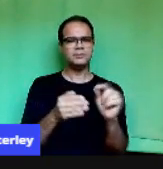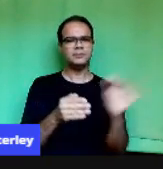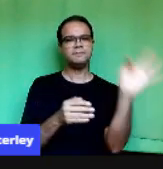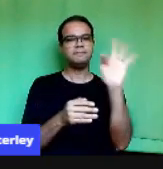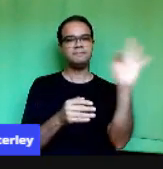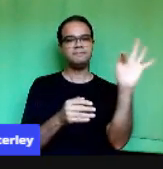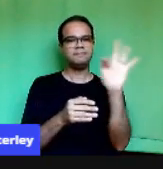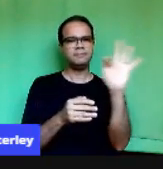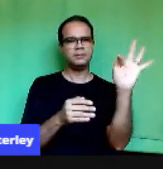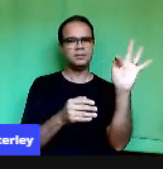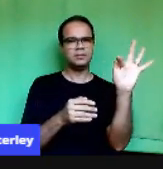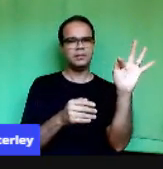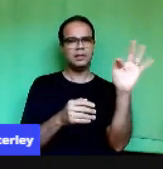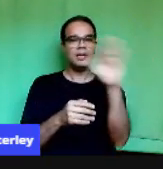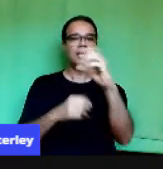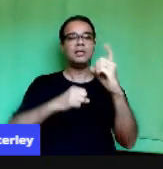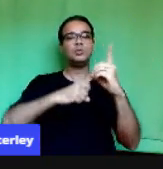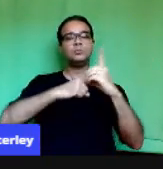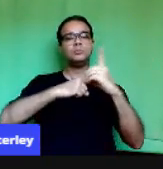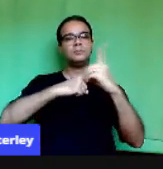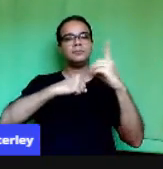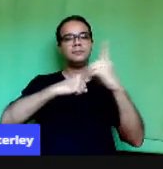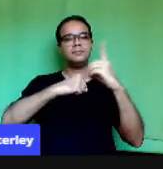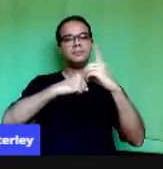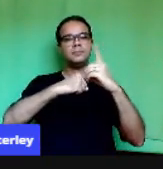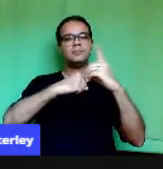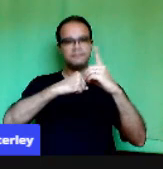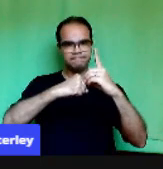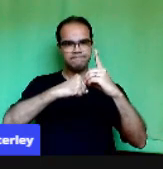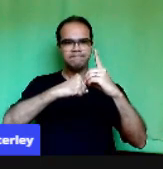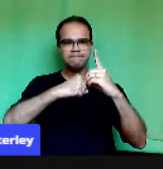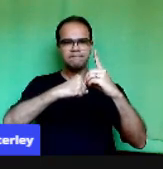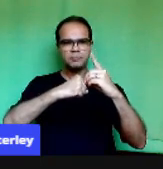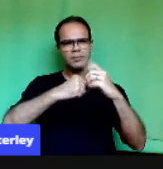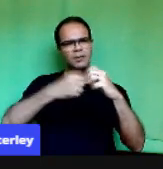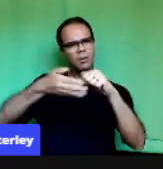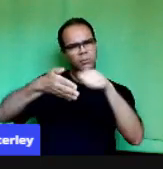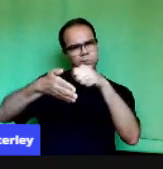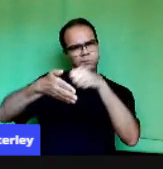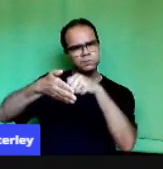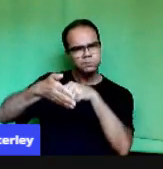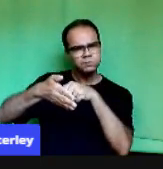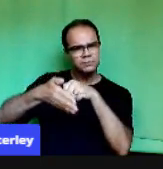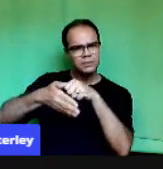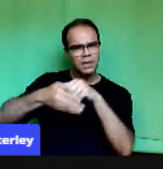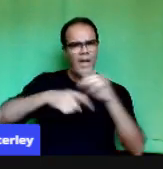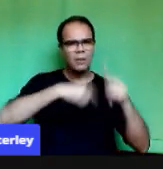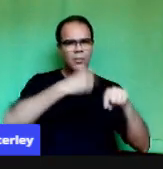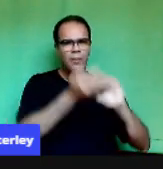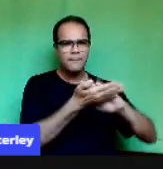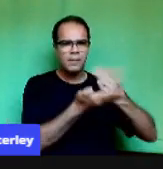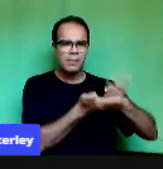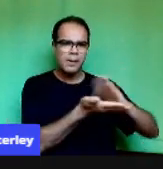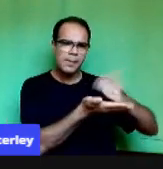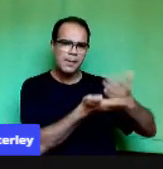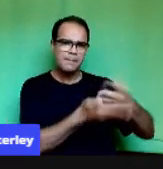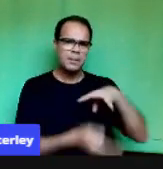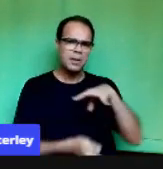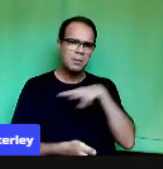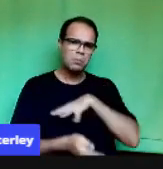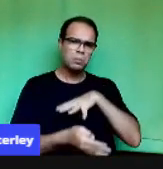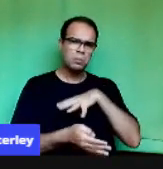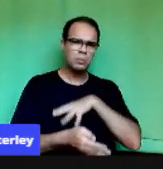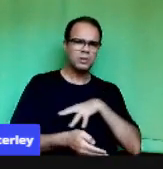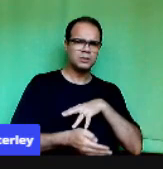ela é doutora, e então ela escreveu esse artigo e foi traduzido para a nossa linguagem aqui do Brasil por